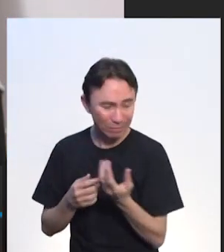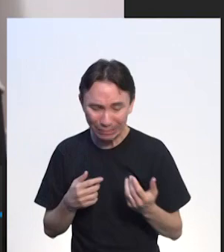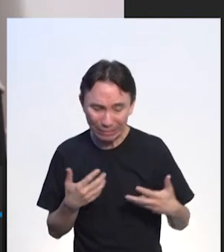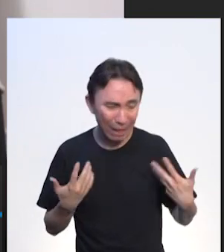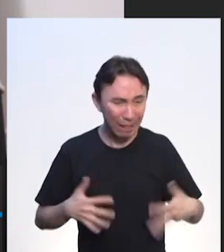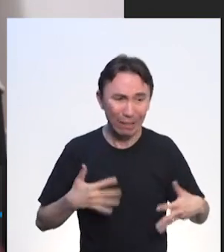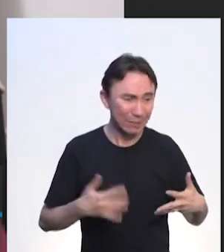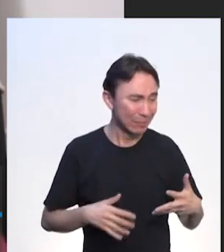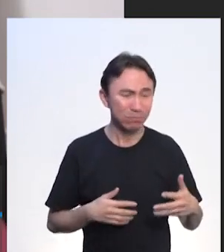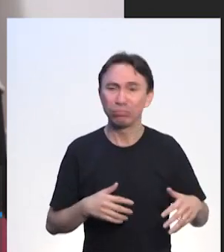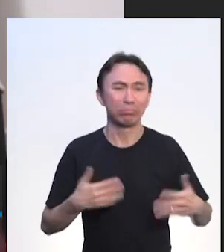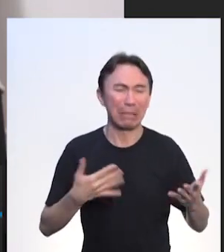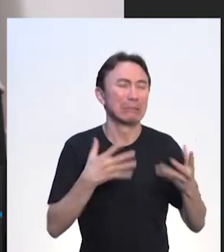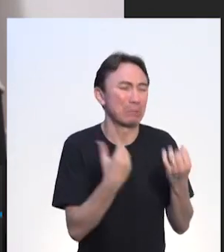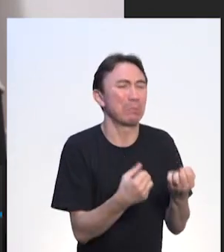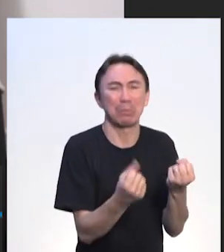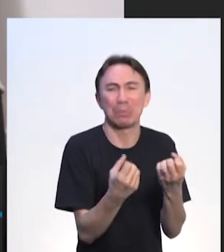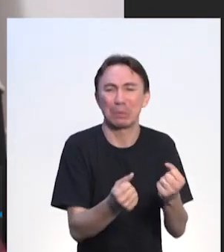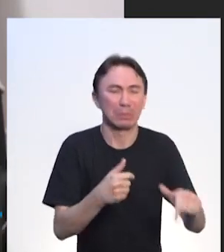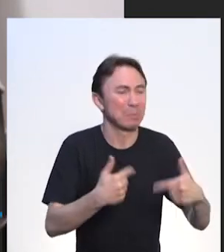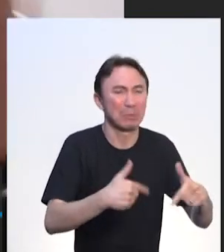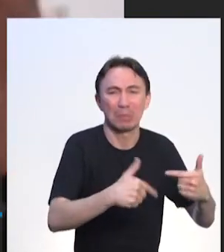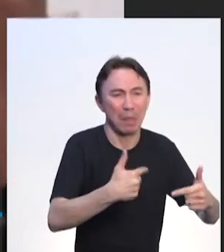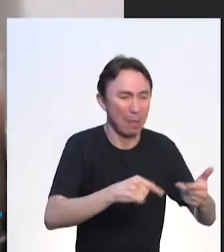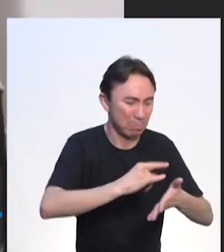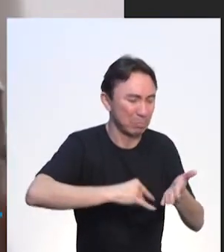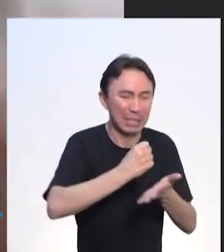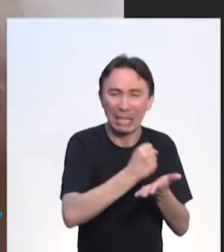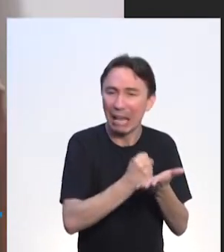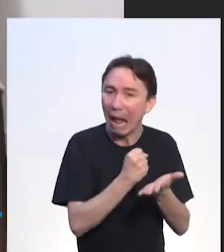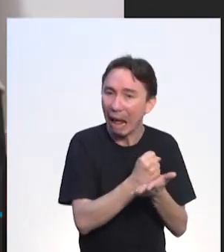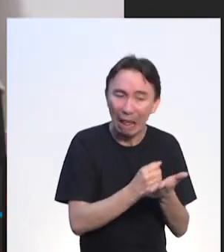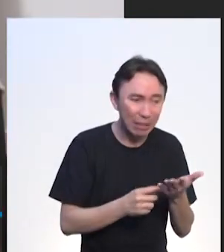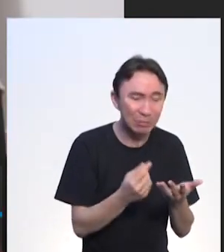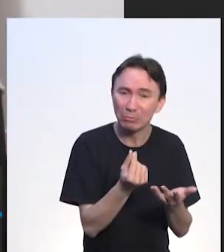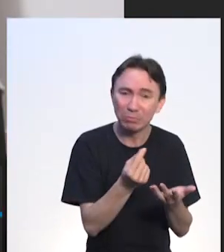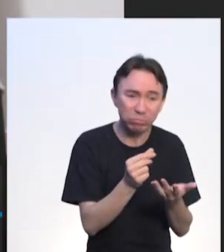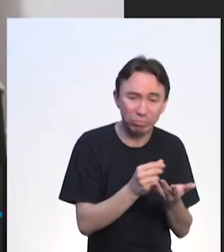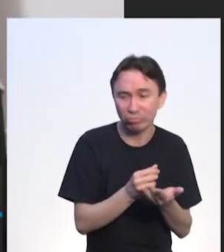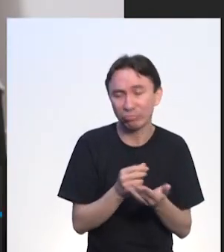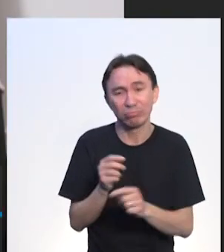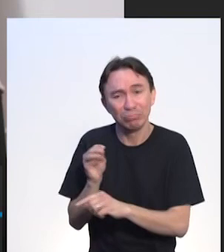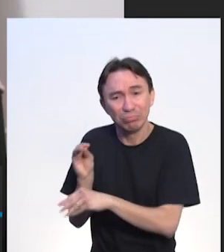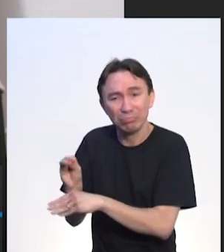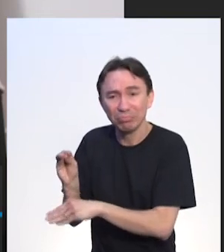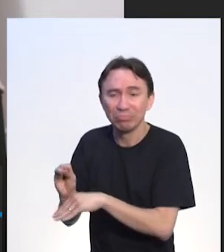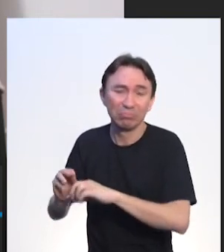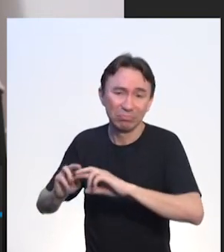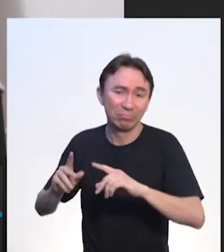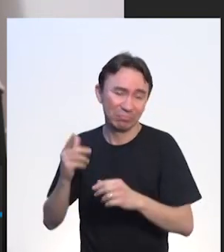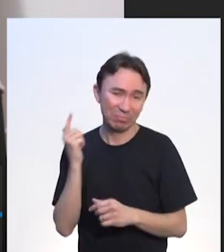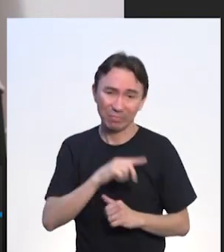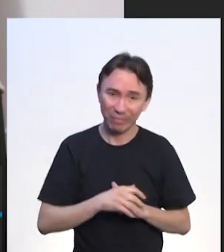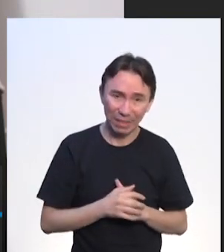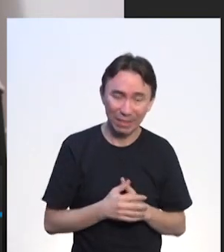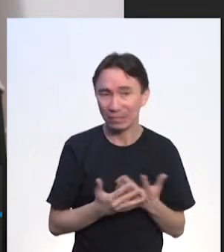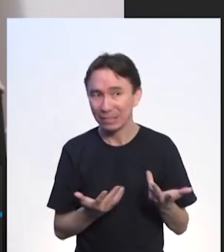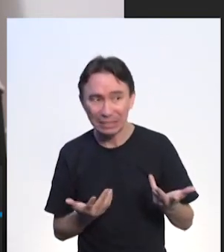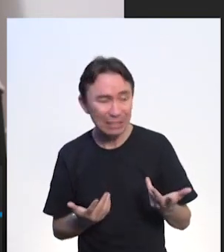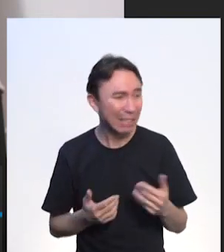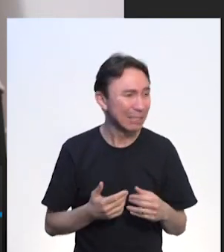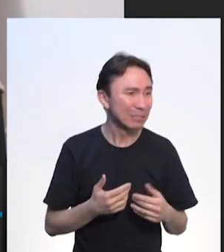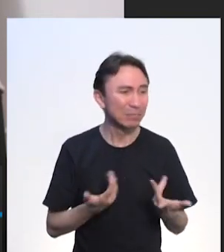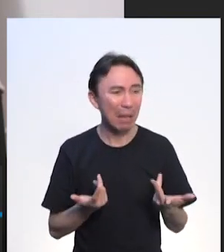que estão nessa situação de ter que achar um meio de sustento, elas acabam indo para essas vagas de